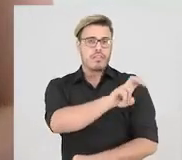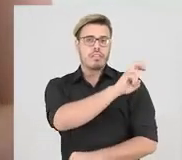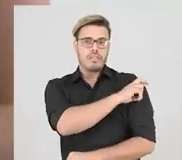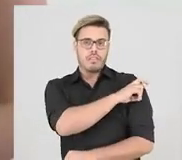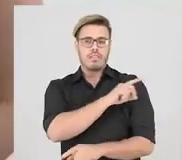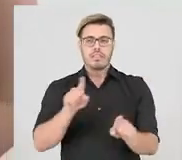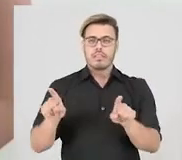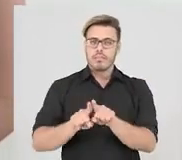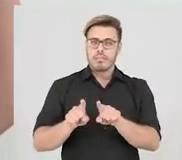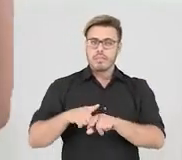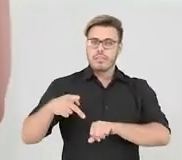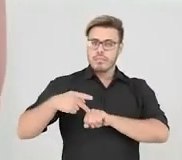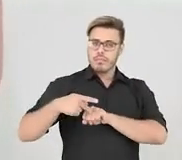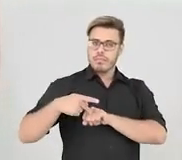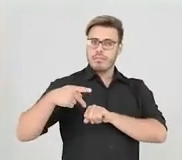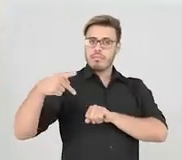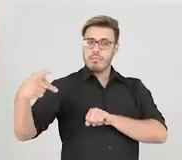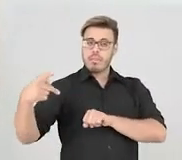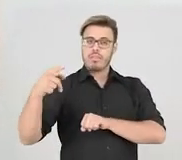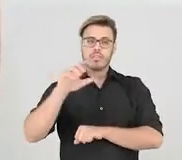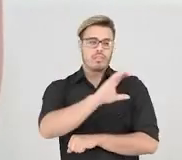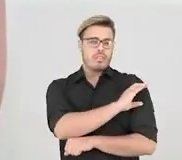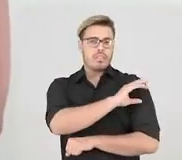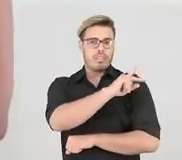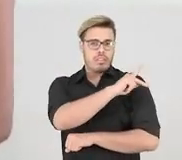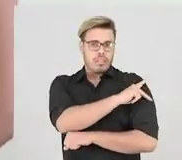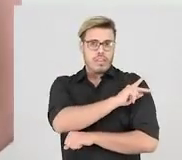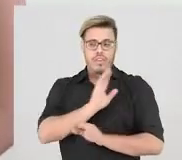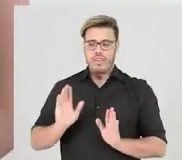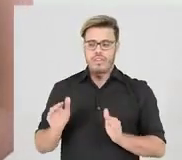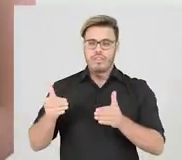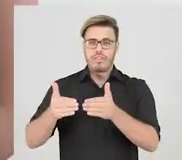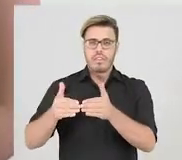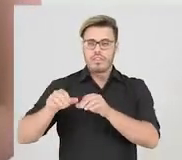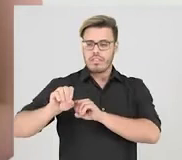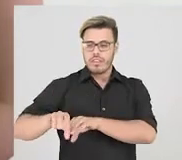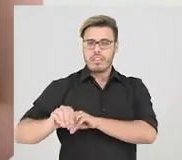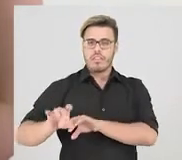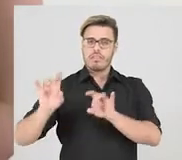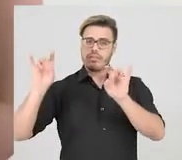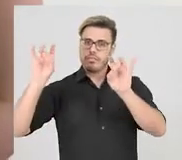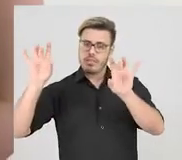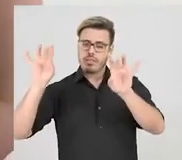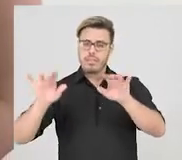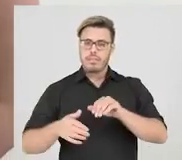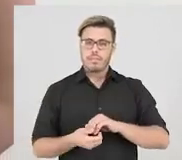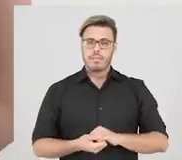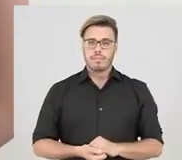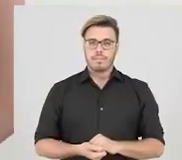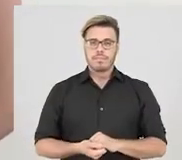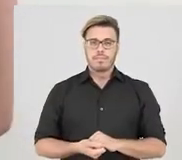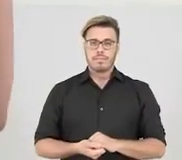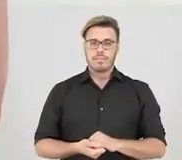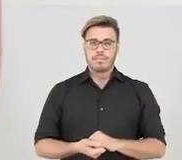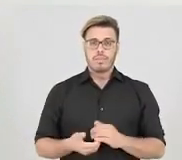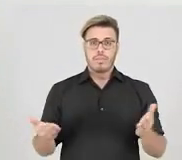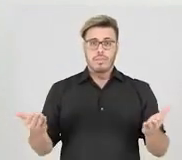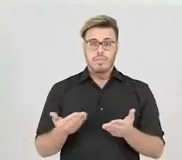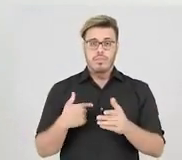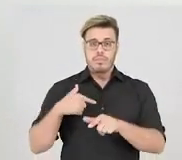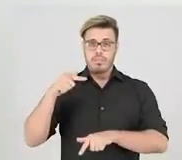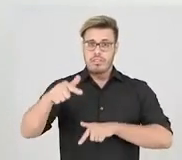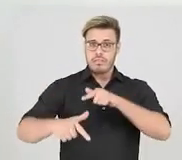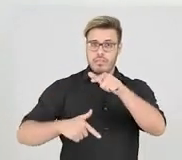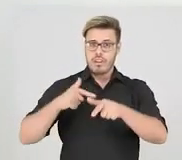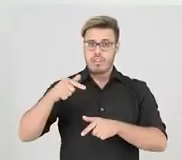fundamental e também especialista em coordenação pedagógica com ênfase em educação especial e diversidade. Então, atualmente eu atuo